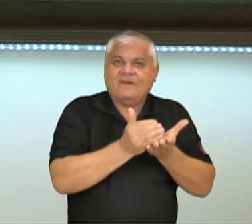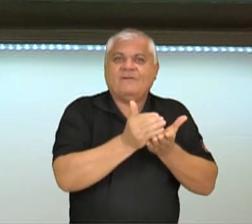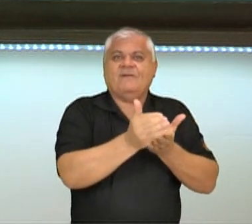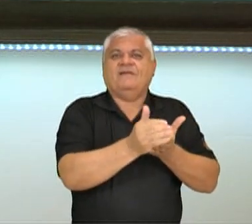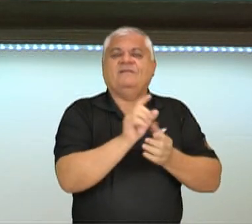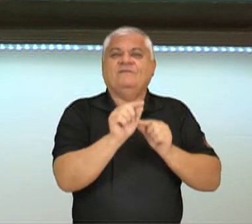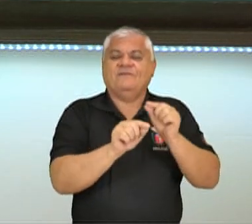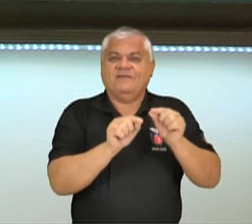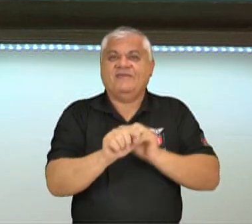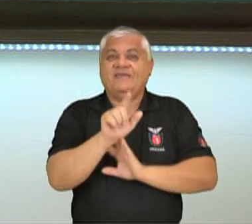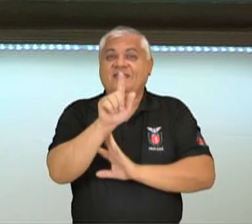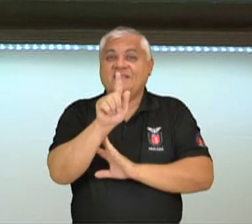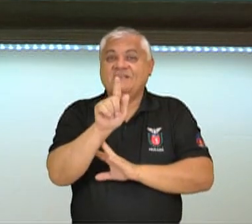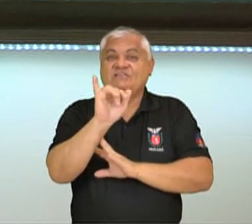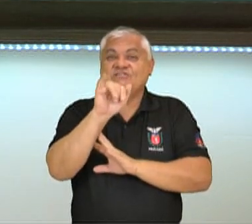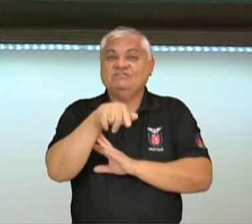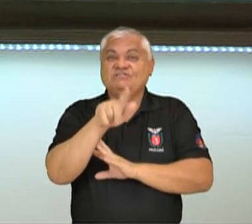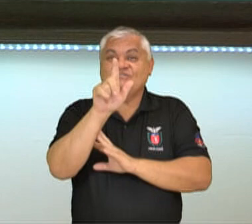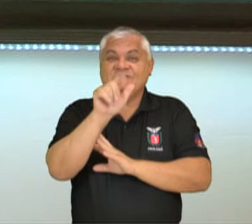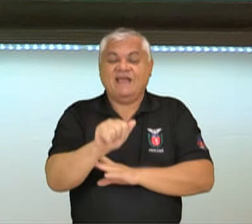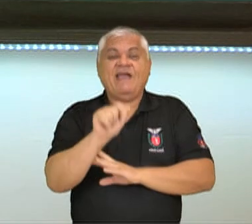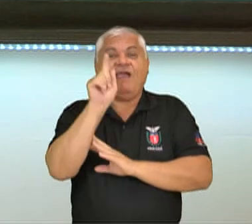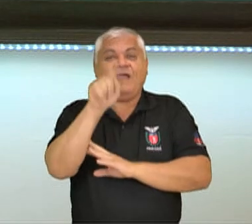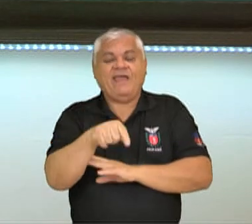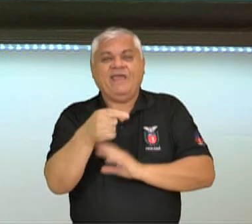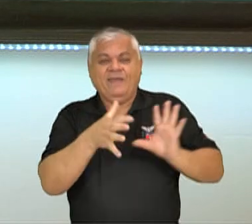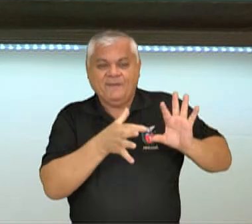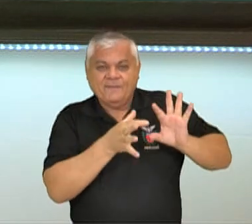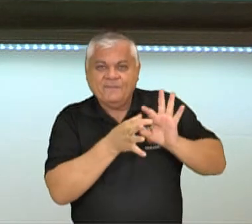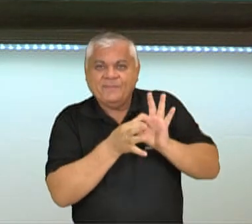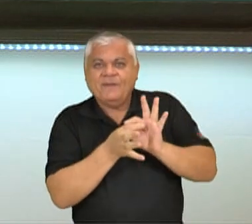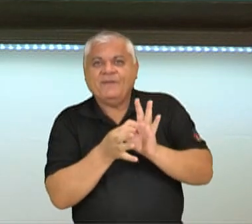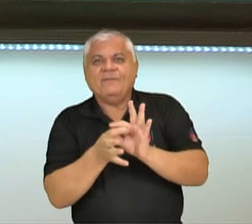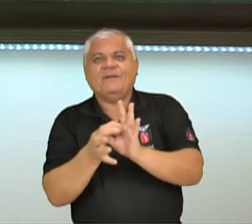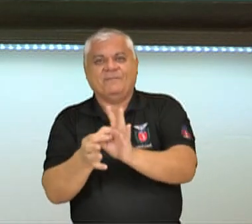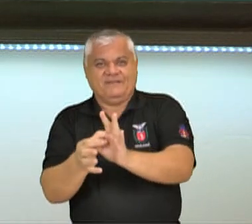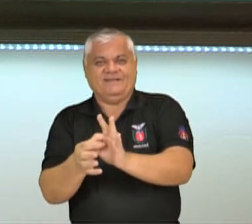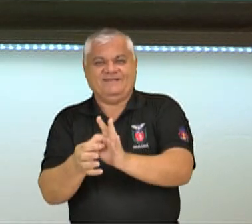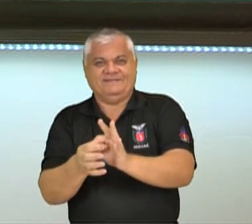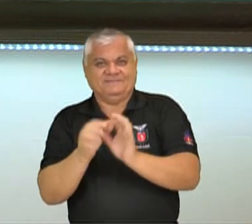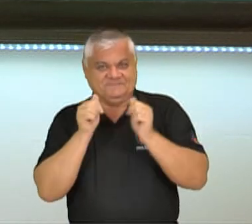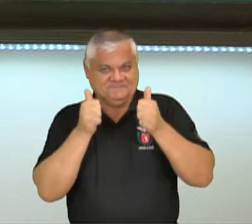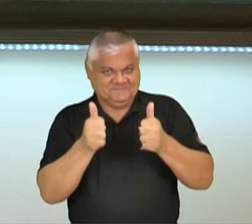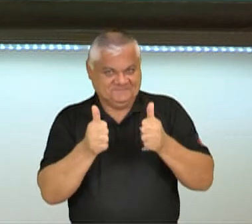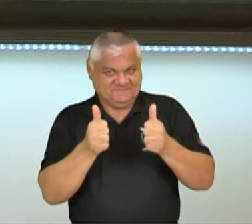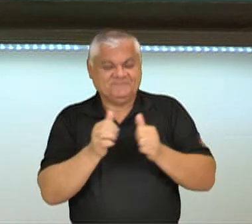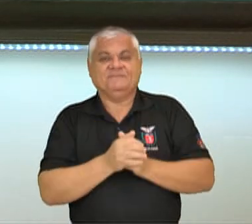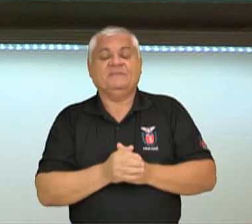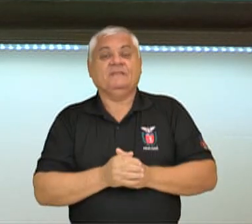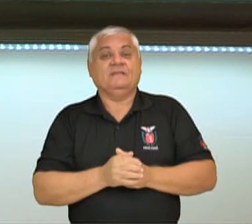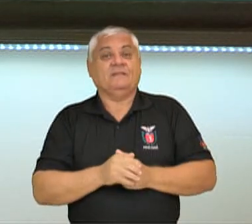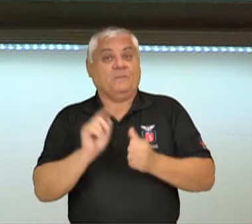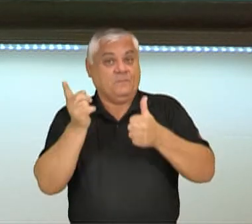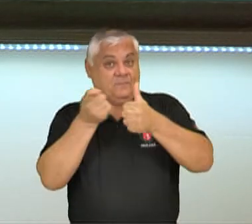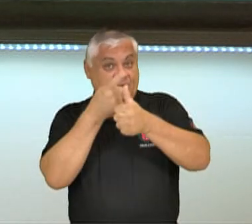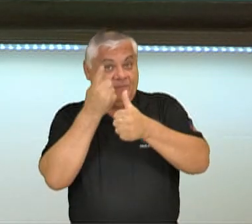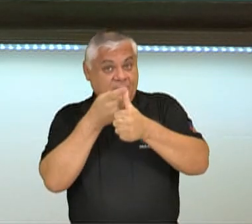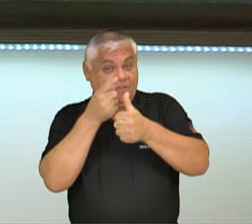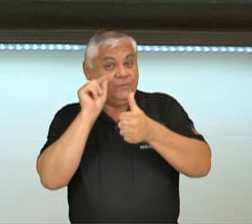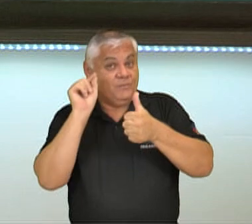ginga, é que nós vamos encaixar os outros golpes. Tá? Então,